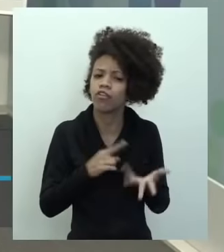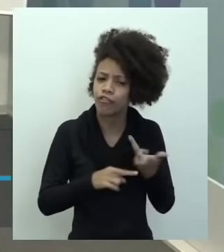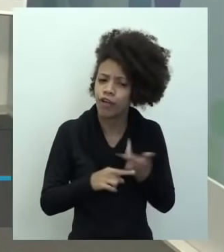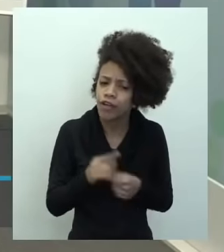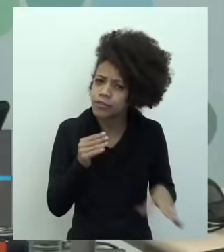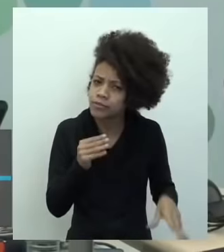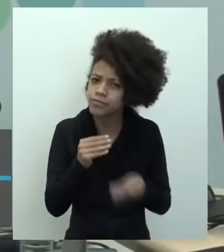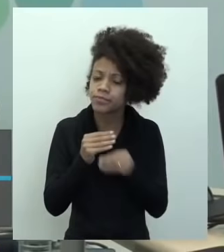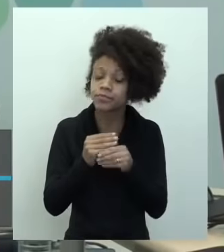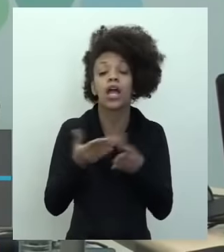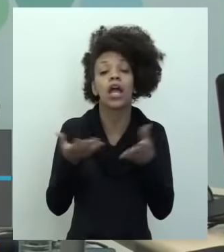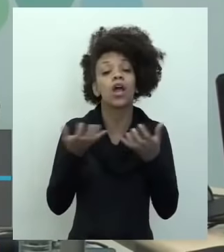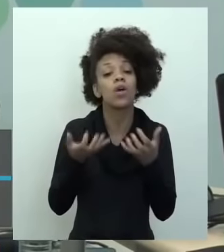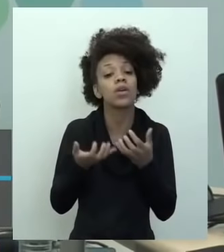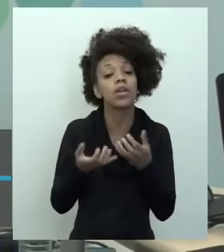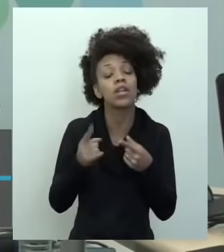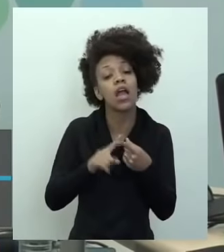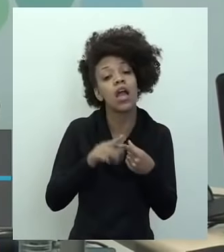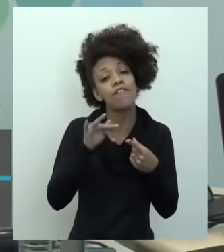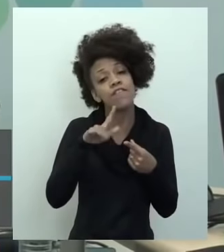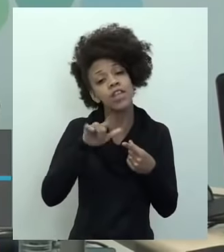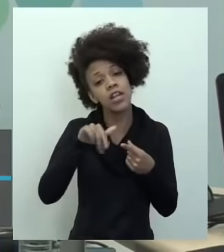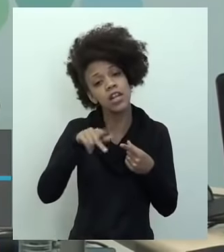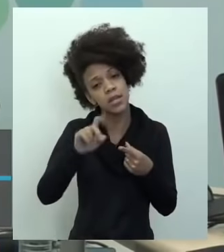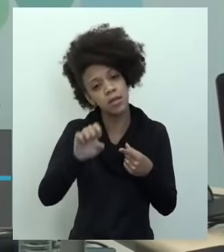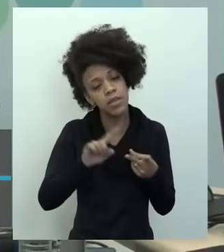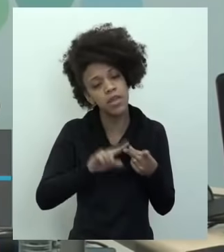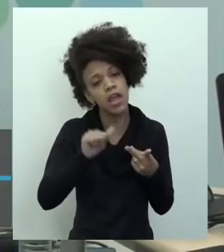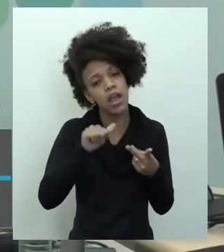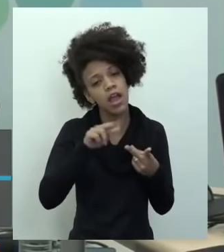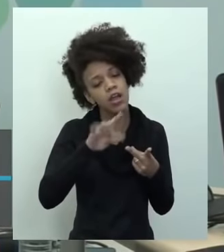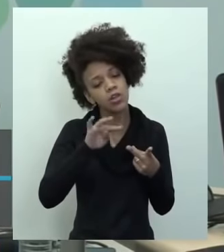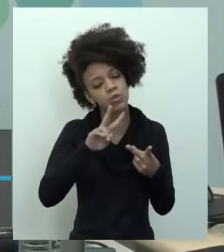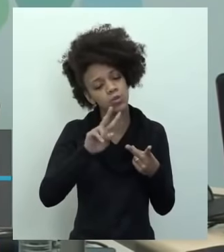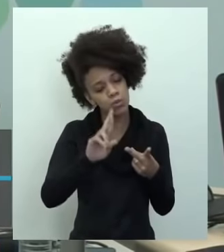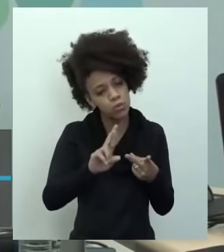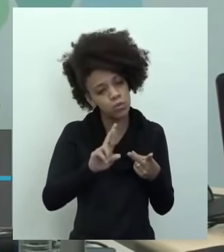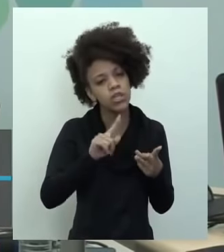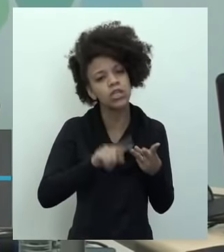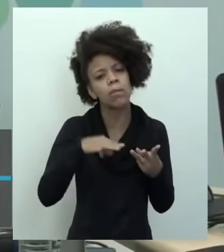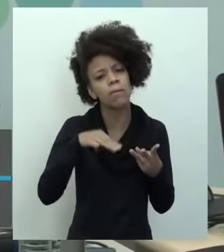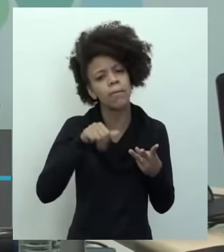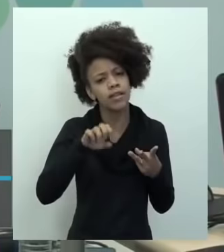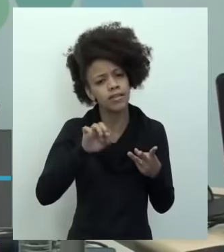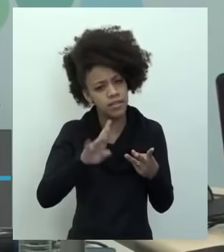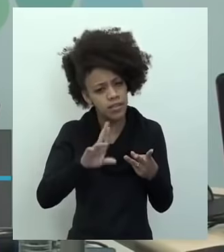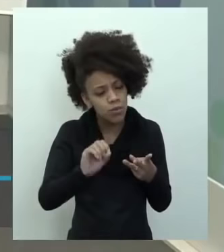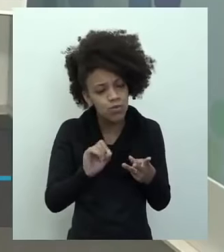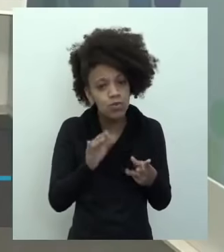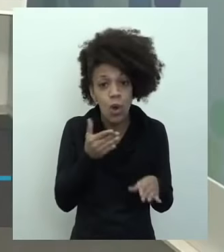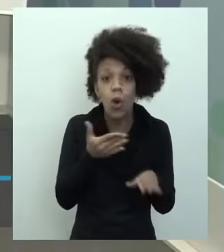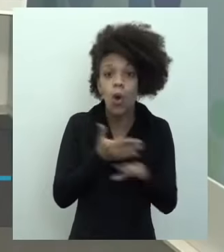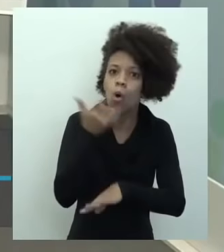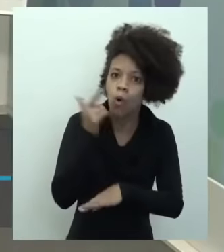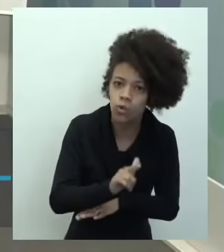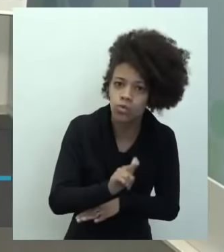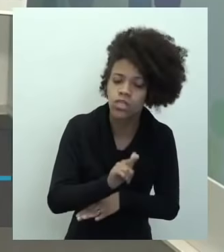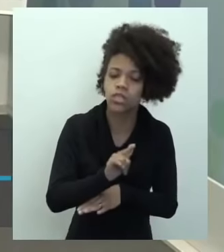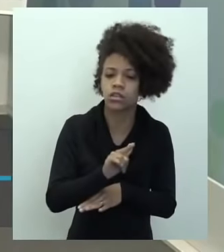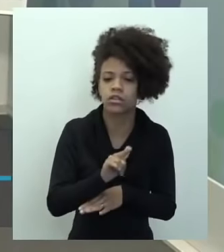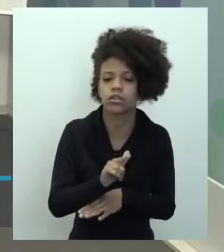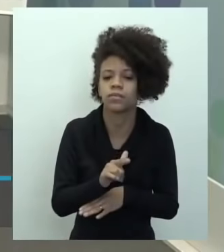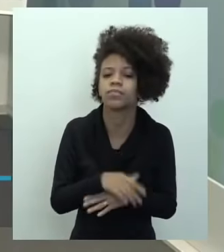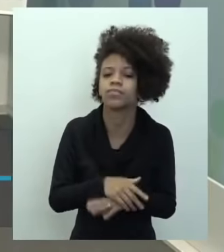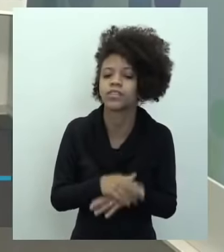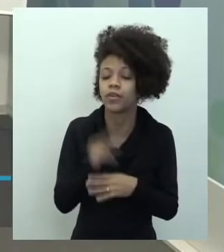de destacar aqui que o Felipe, o Arthur e o Matheus chegaram na resposta. Qual é a devolutiva?